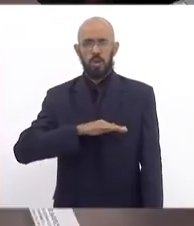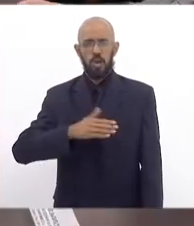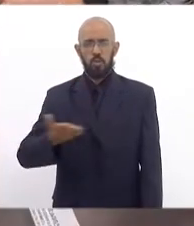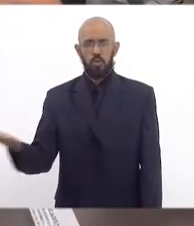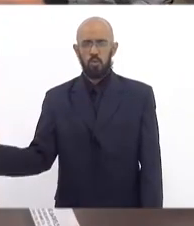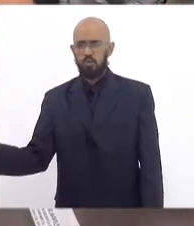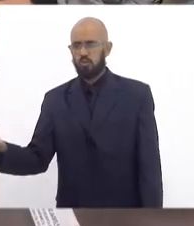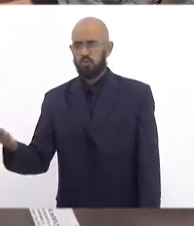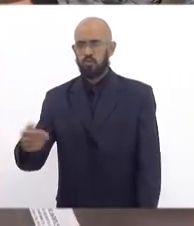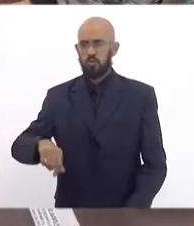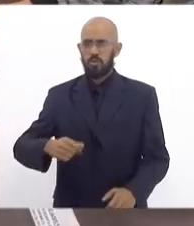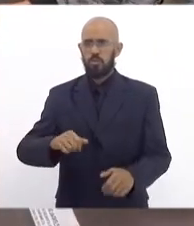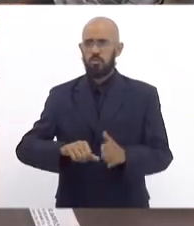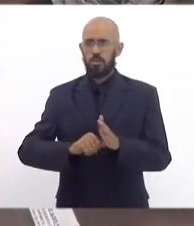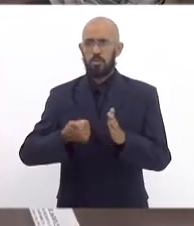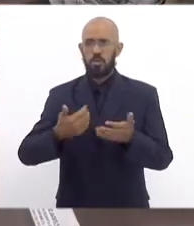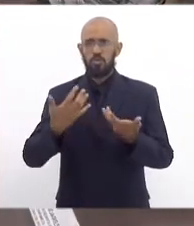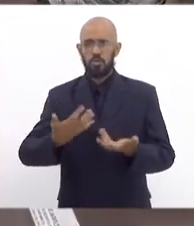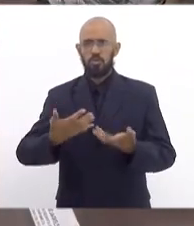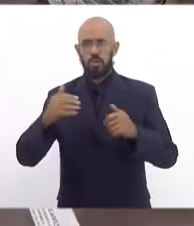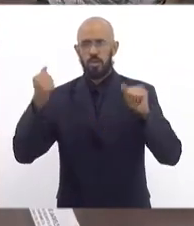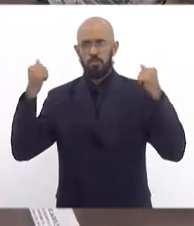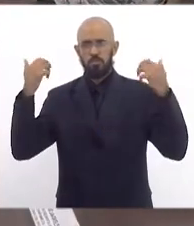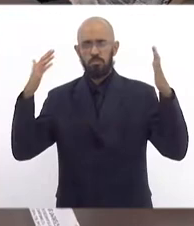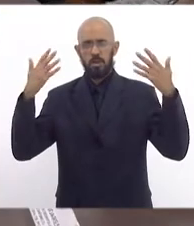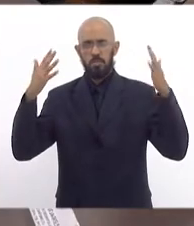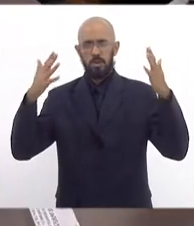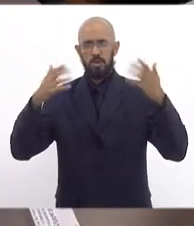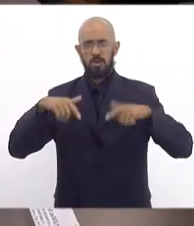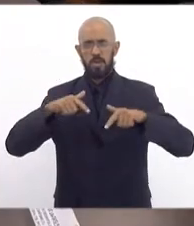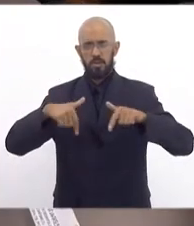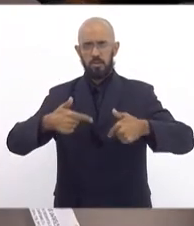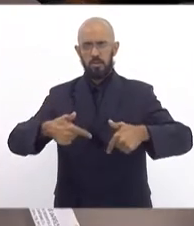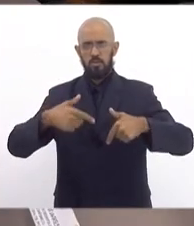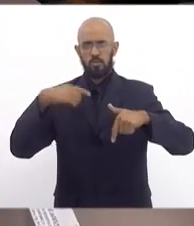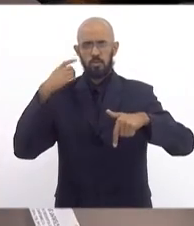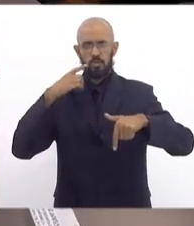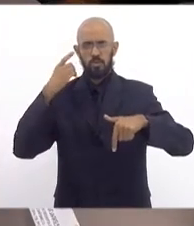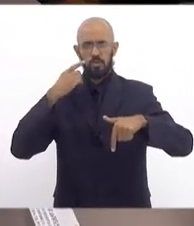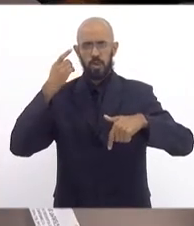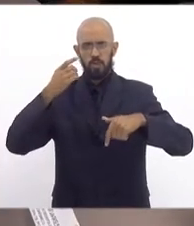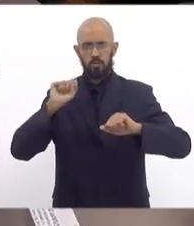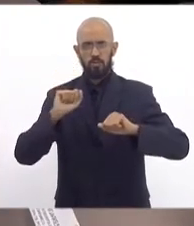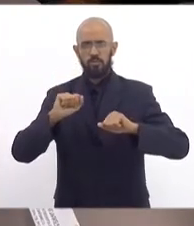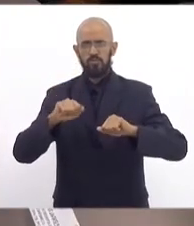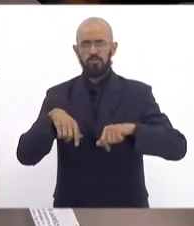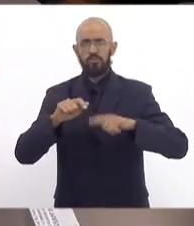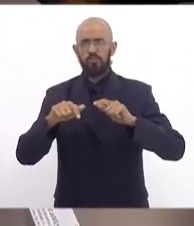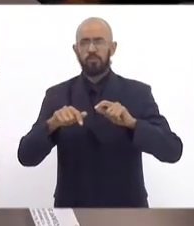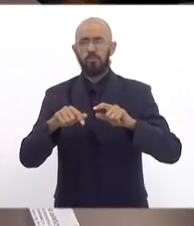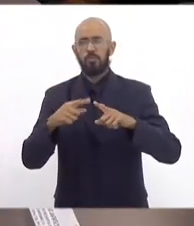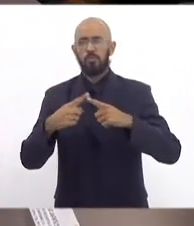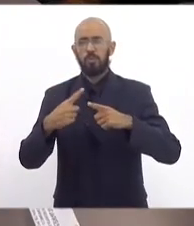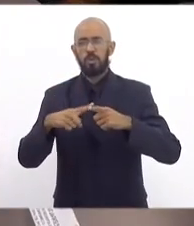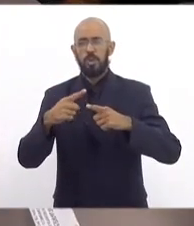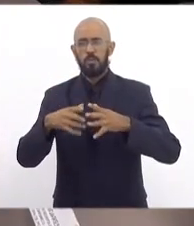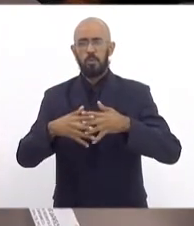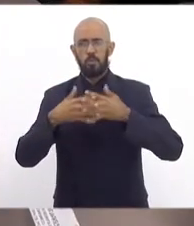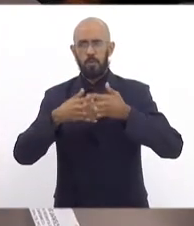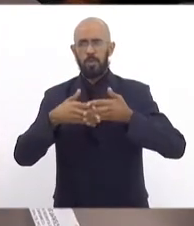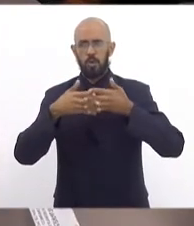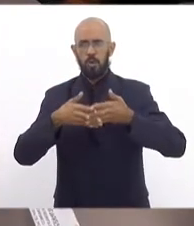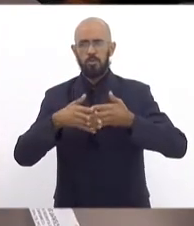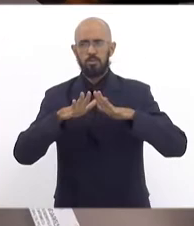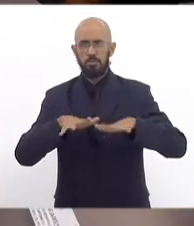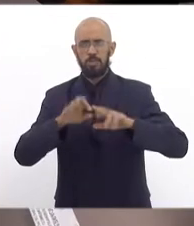a gente queria que parabenizar a iniciativa do deputado acho que é a causa é não só pô e os mas